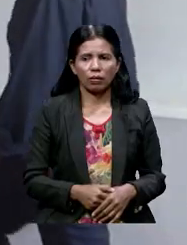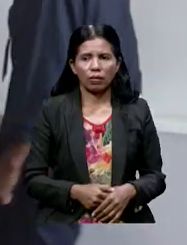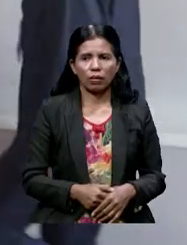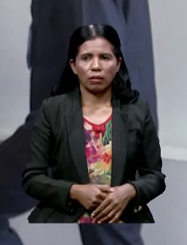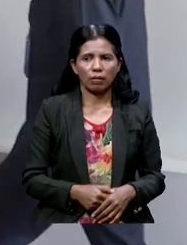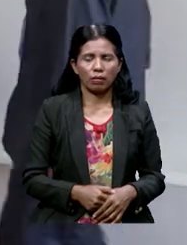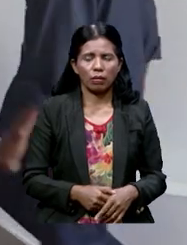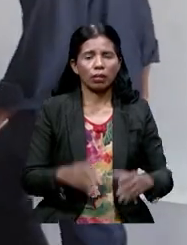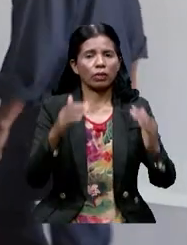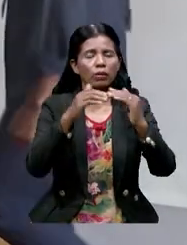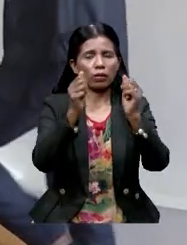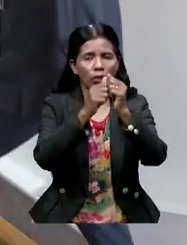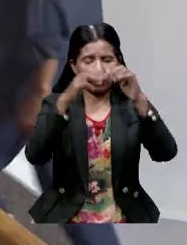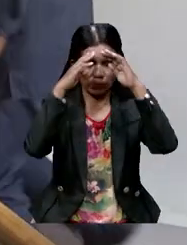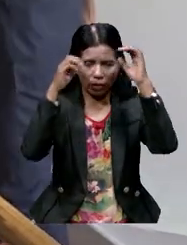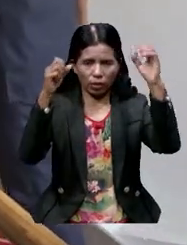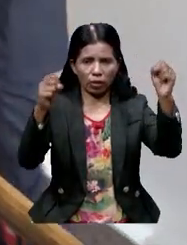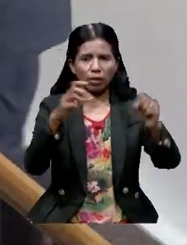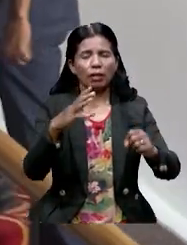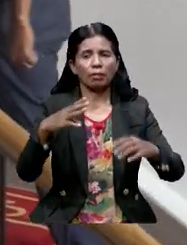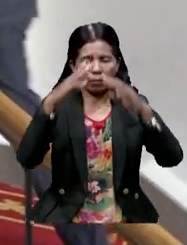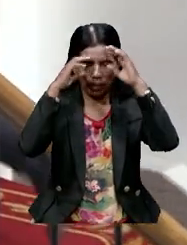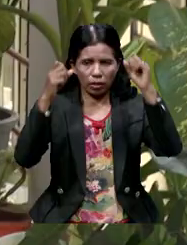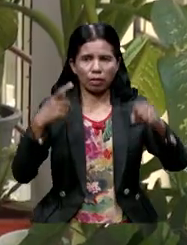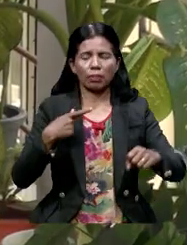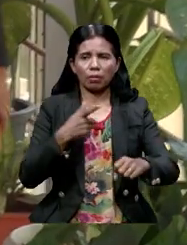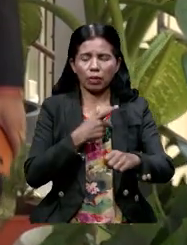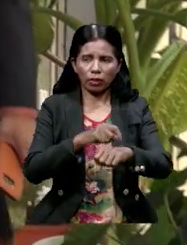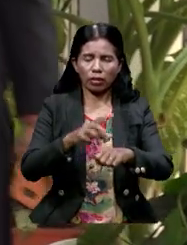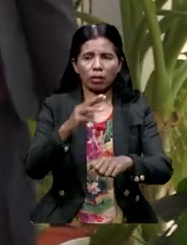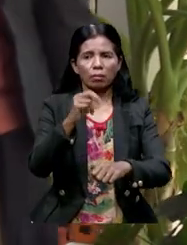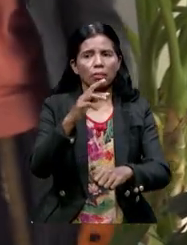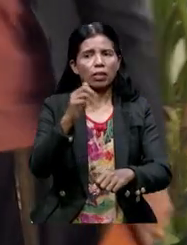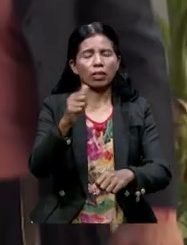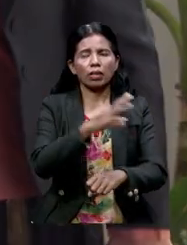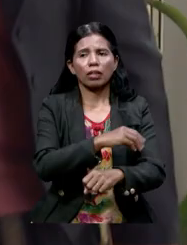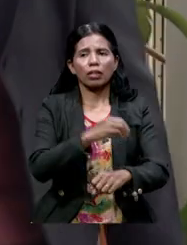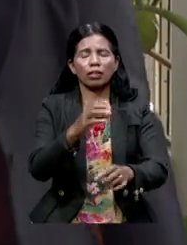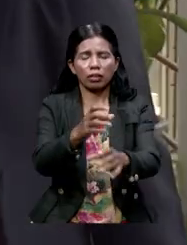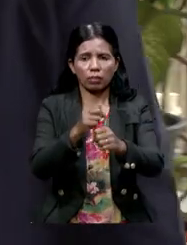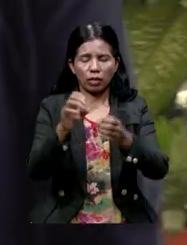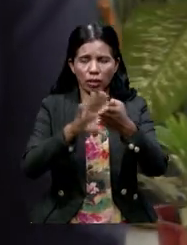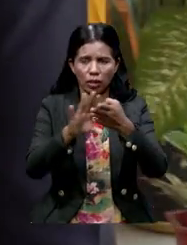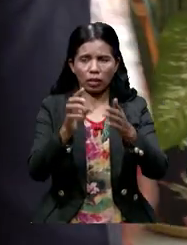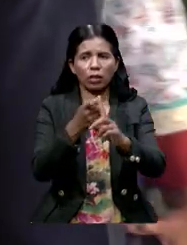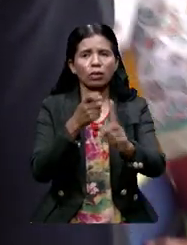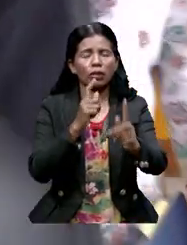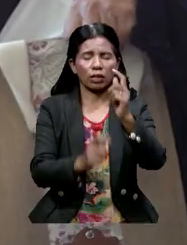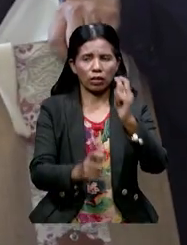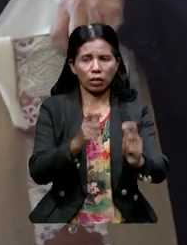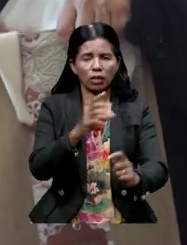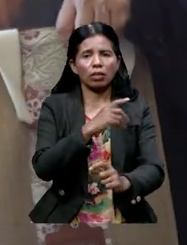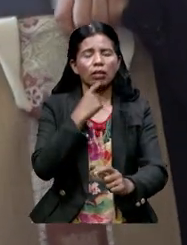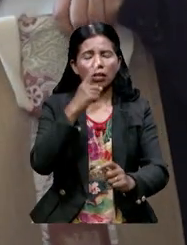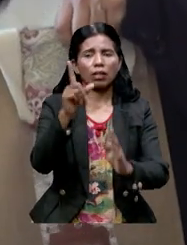Afoi encontro o Presidente da República, Presidente do Parlamento Nacional Maria Fernanda Laia Teten, órgão legislativo Simona Carta ao Tribunal Recurso, neve